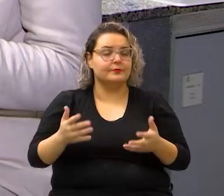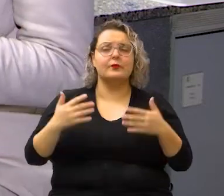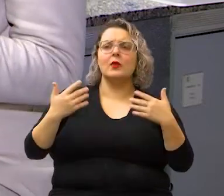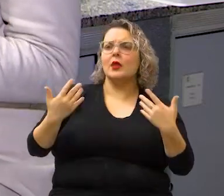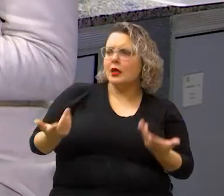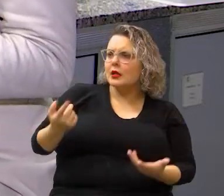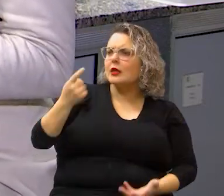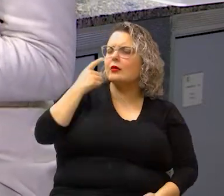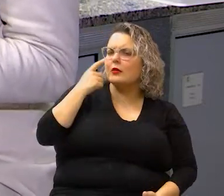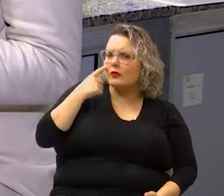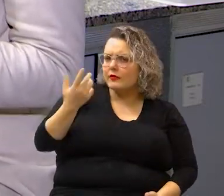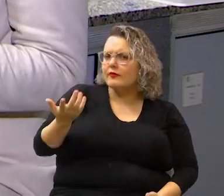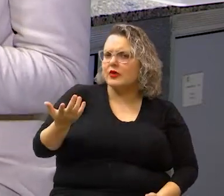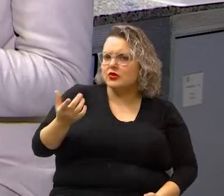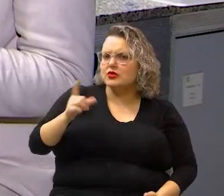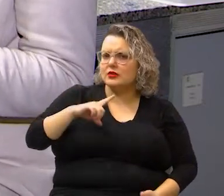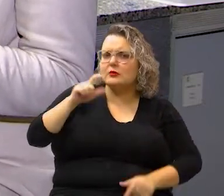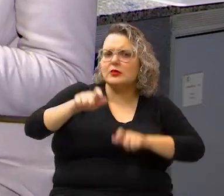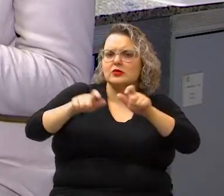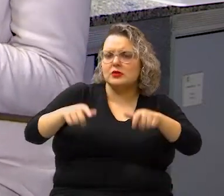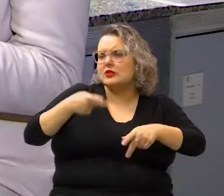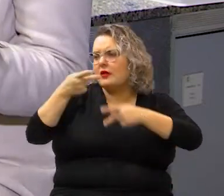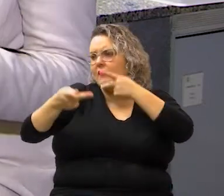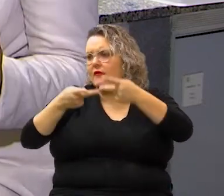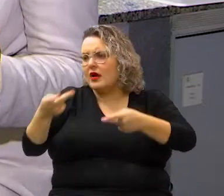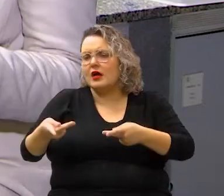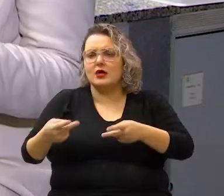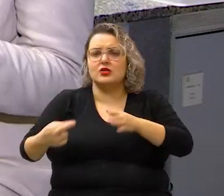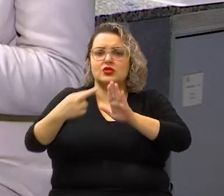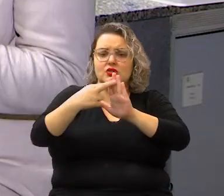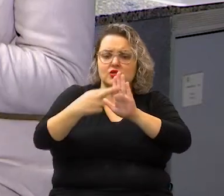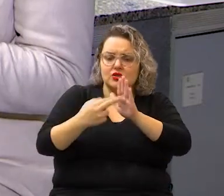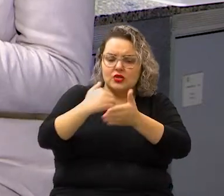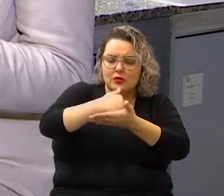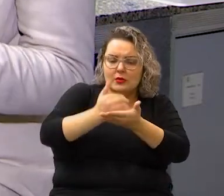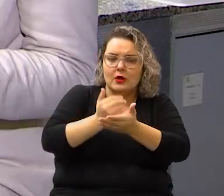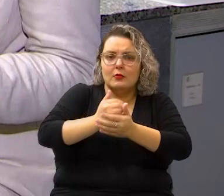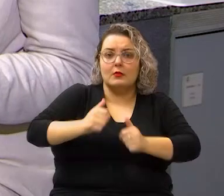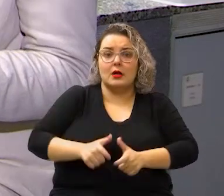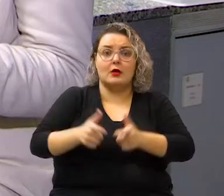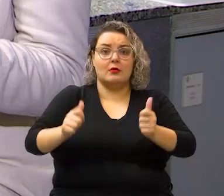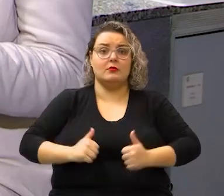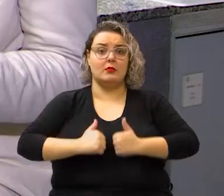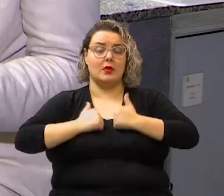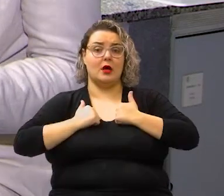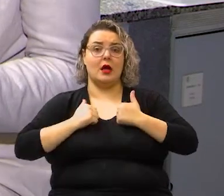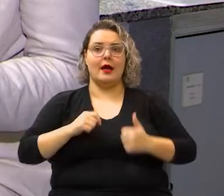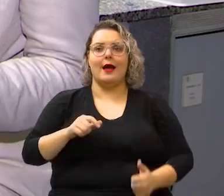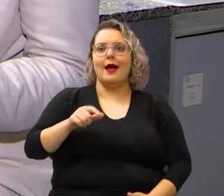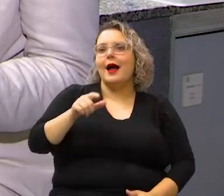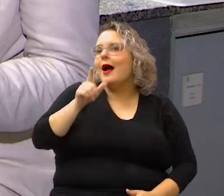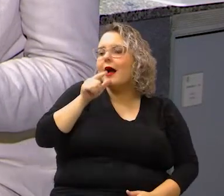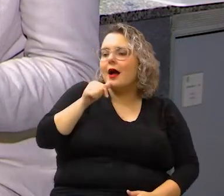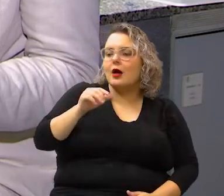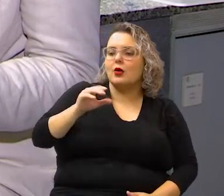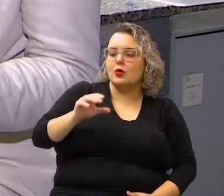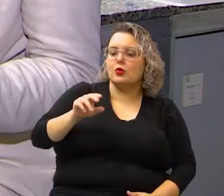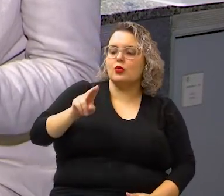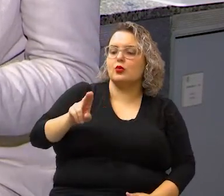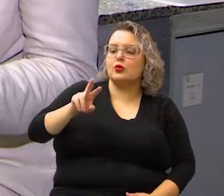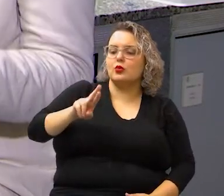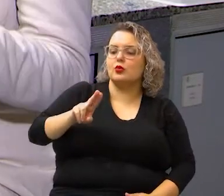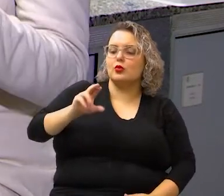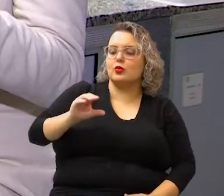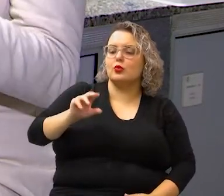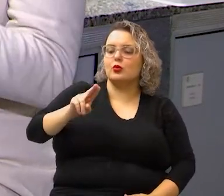Então, eu vejo tem gente que fala de receita para aumentar a imunidade, tomar água com